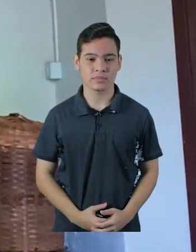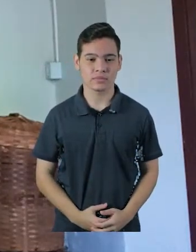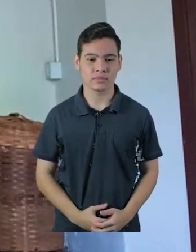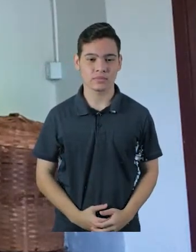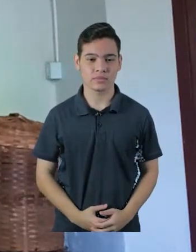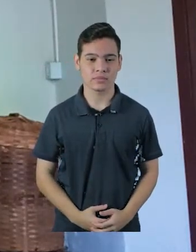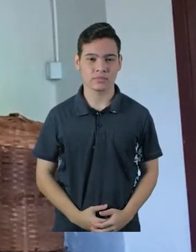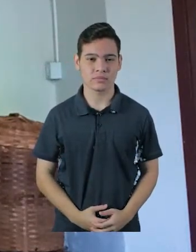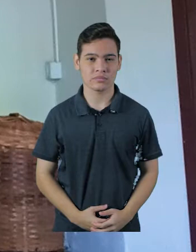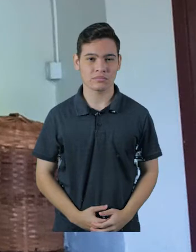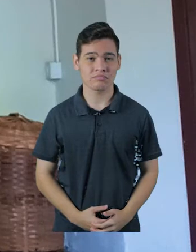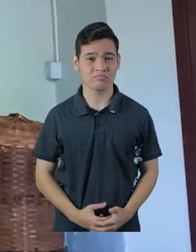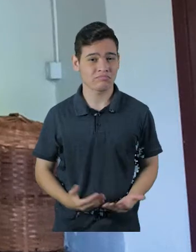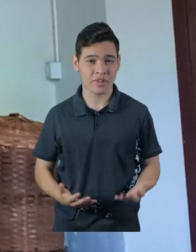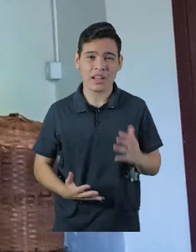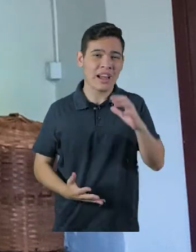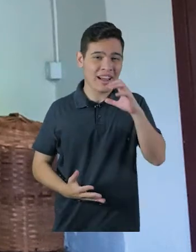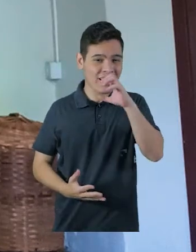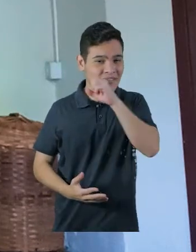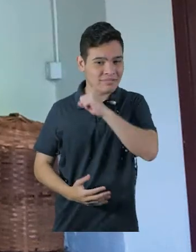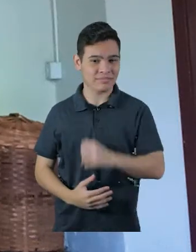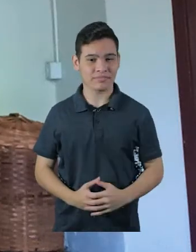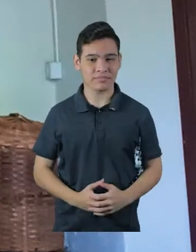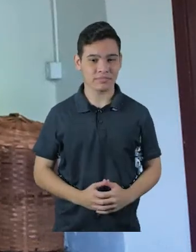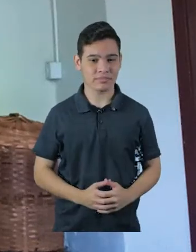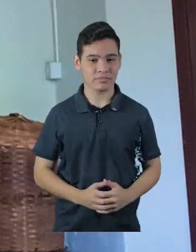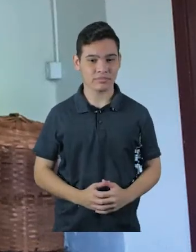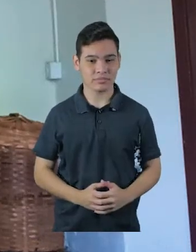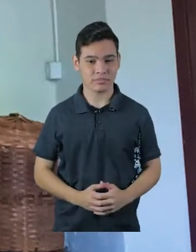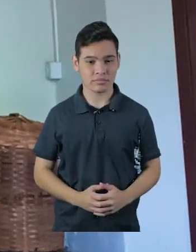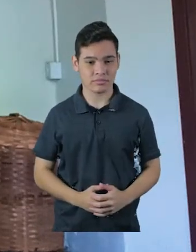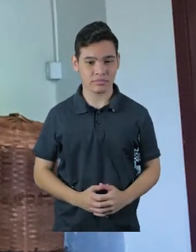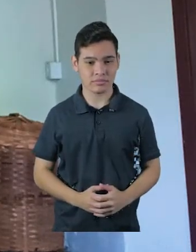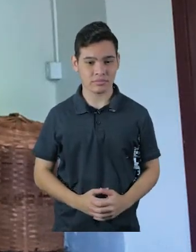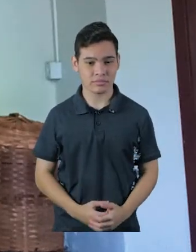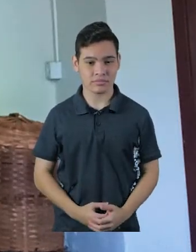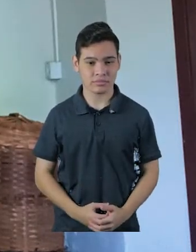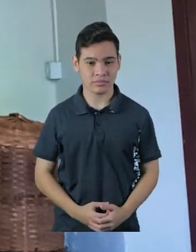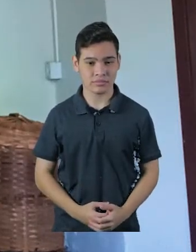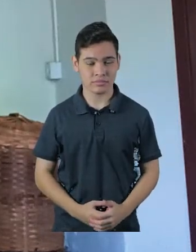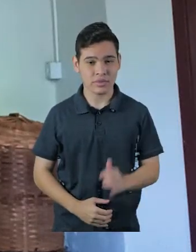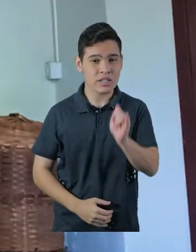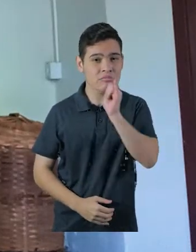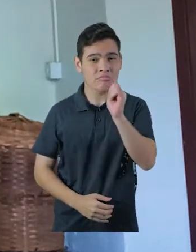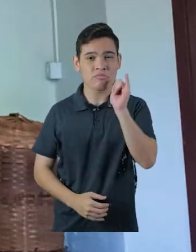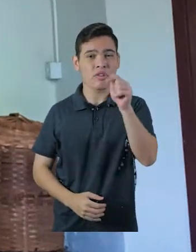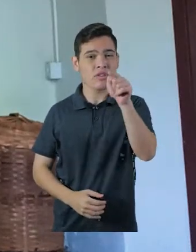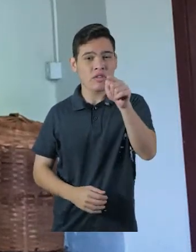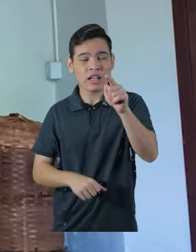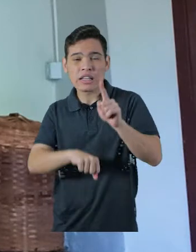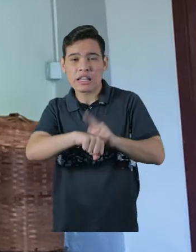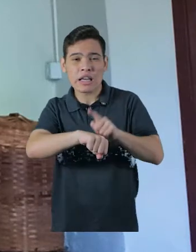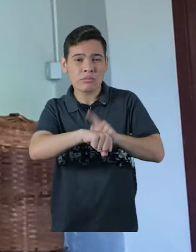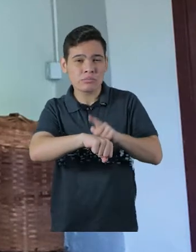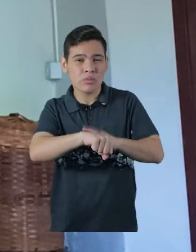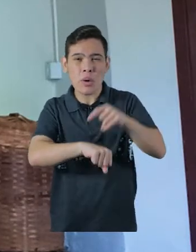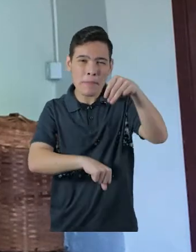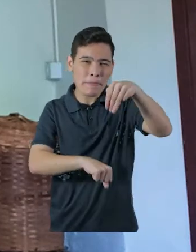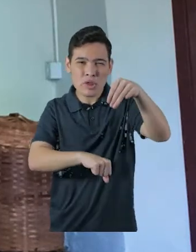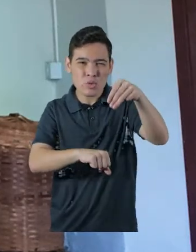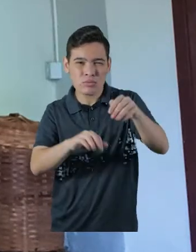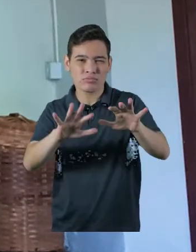Existem outras propostas complementares, mas basicamente é isso. Eu convido vocês a permanecerem um